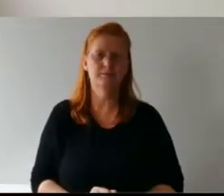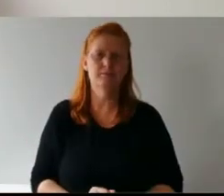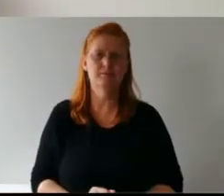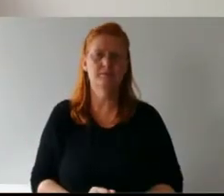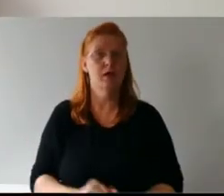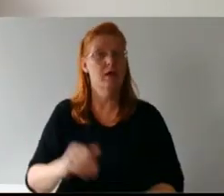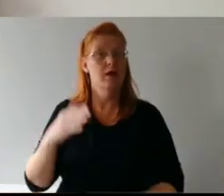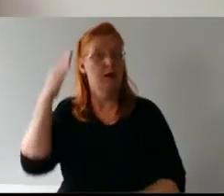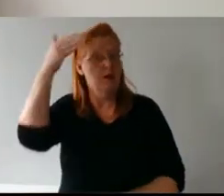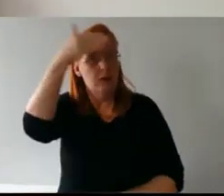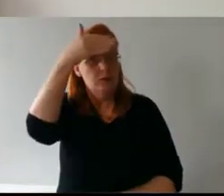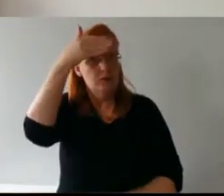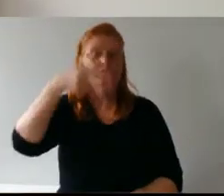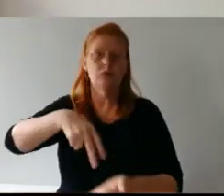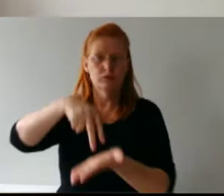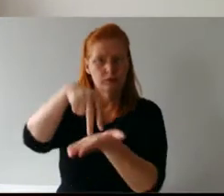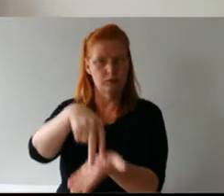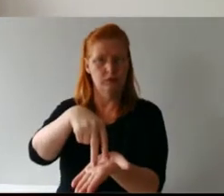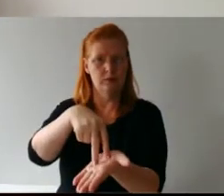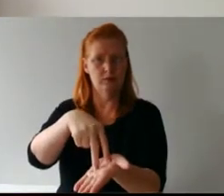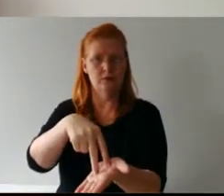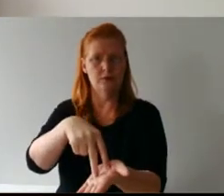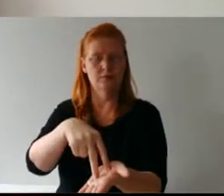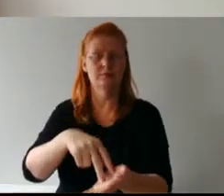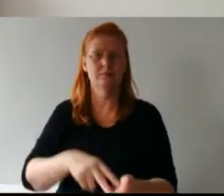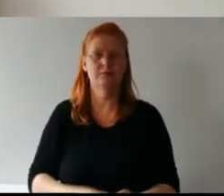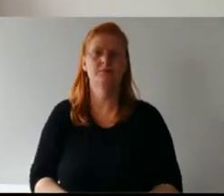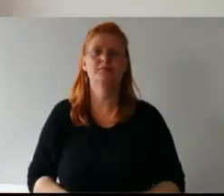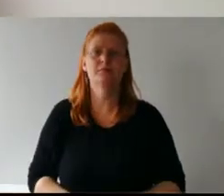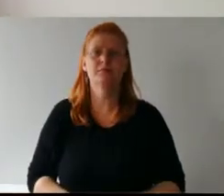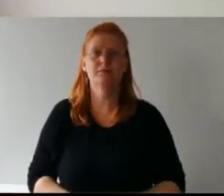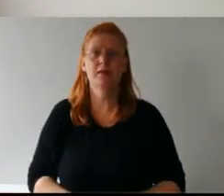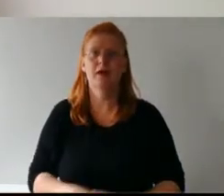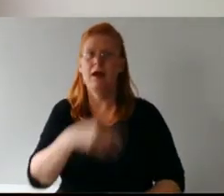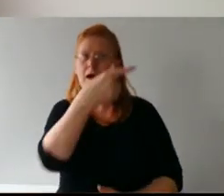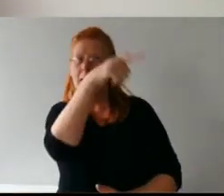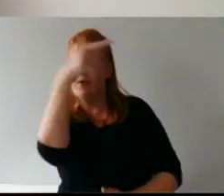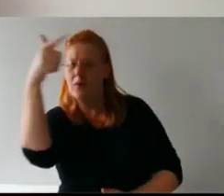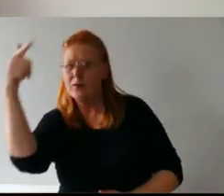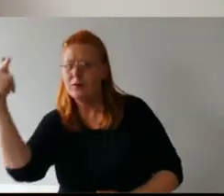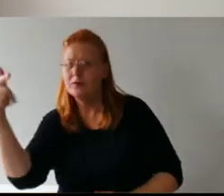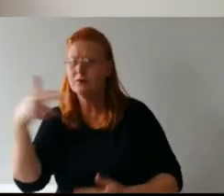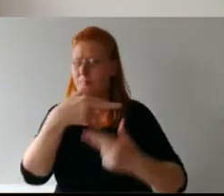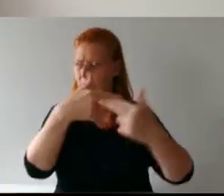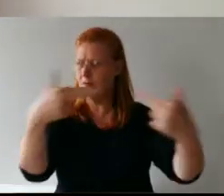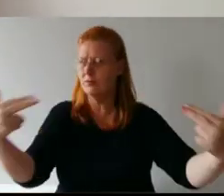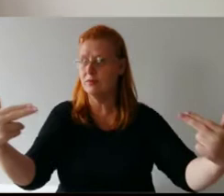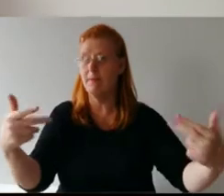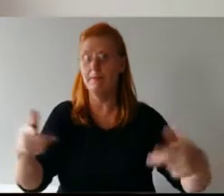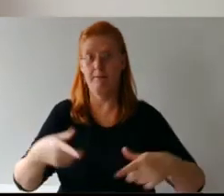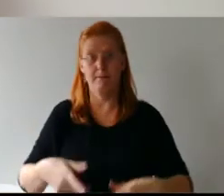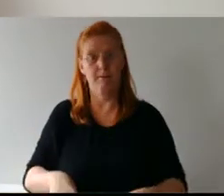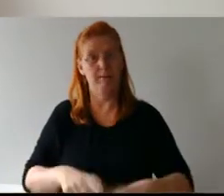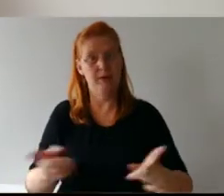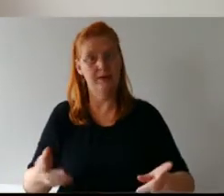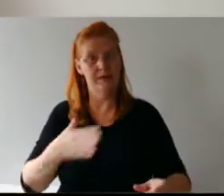outros, pode-se dizer que ele continuou invariável, apesar das variações de